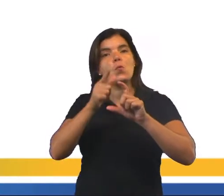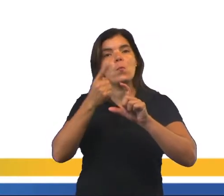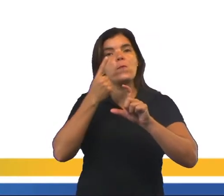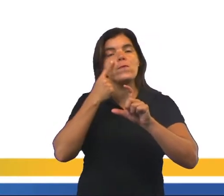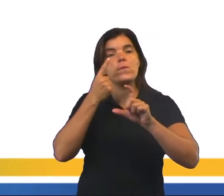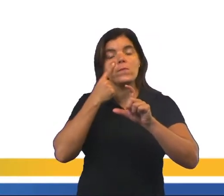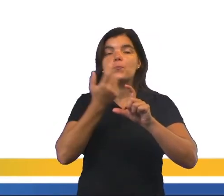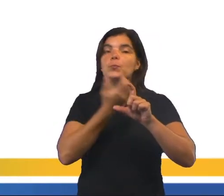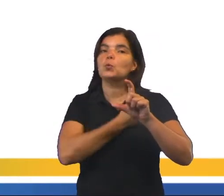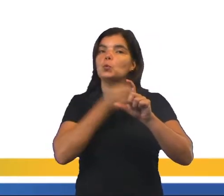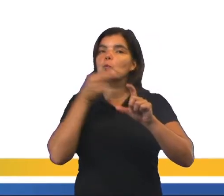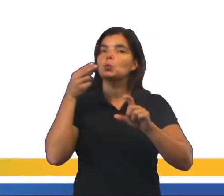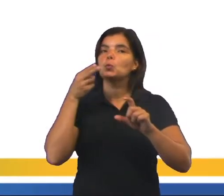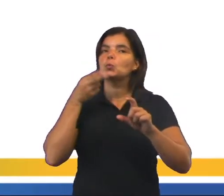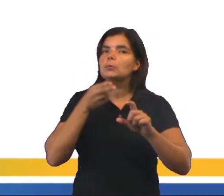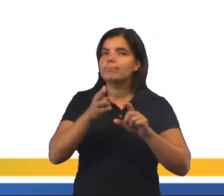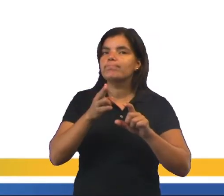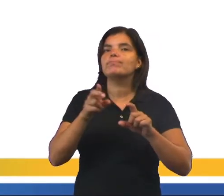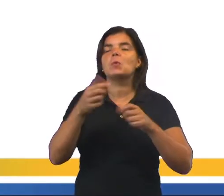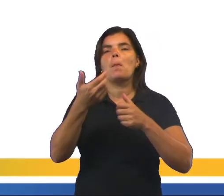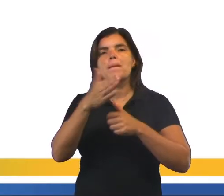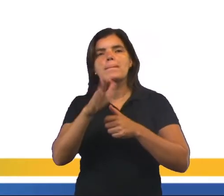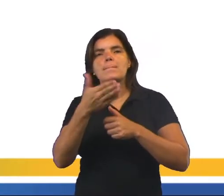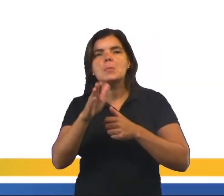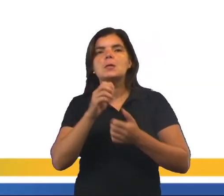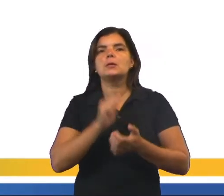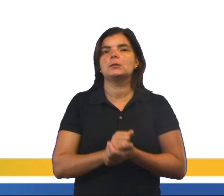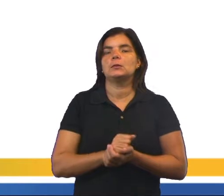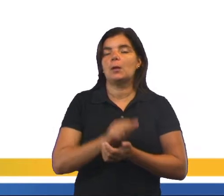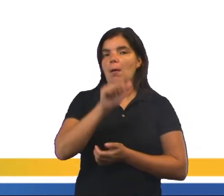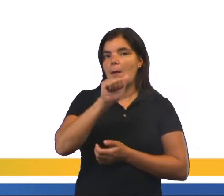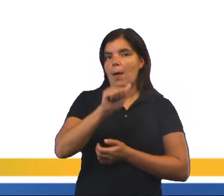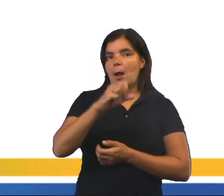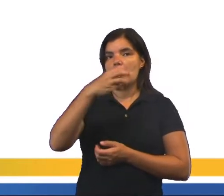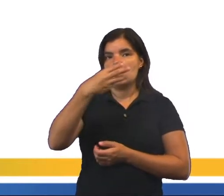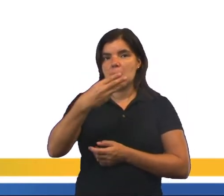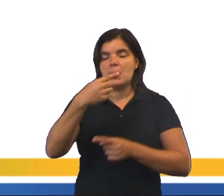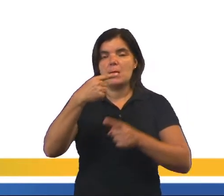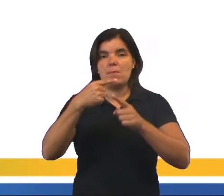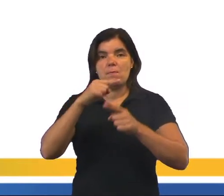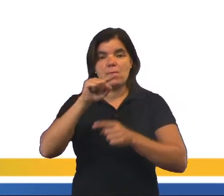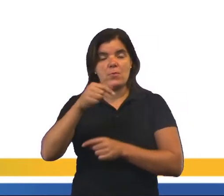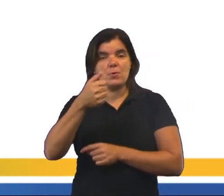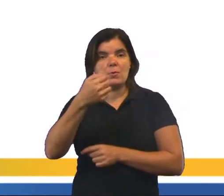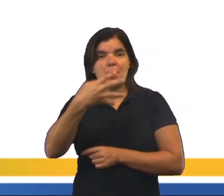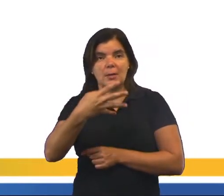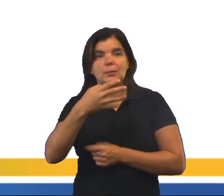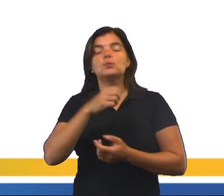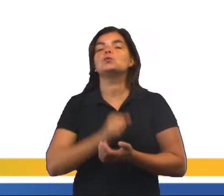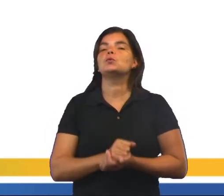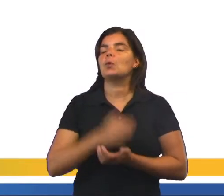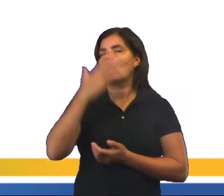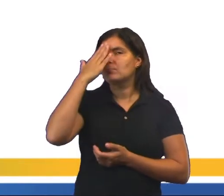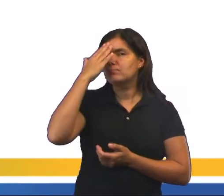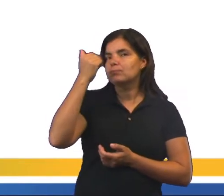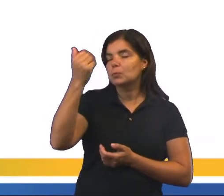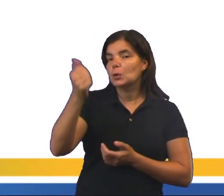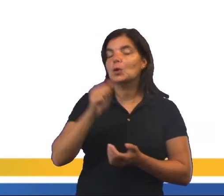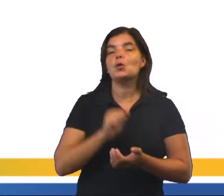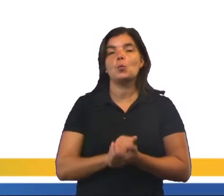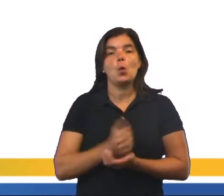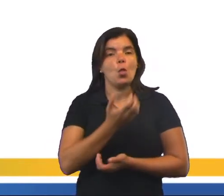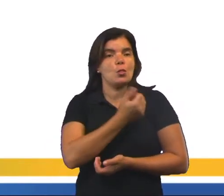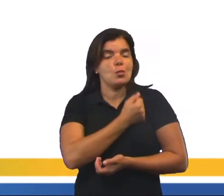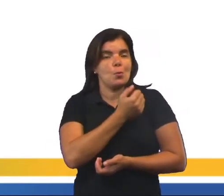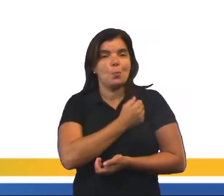um valor constante, aproximadamente igual a 3,14, que é o nosso famoso número π,